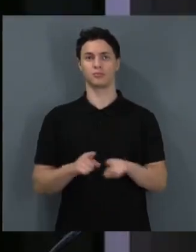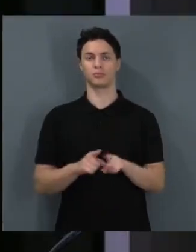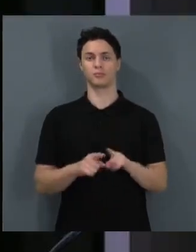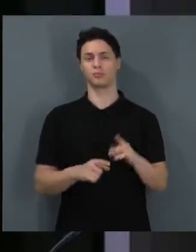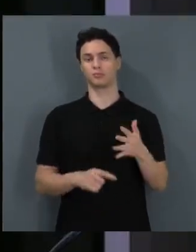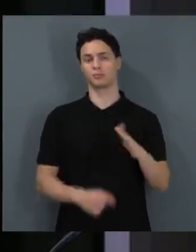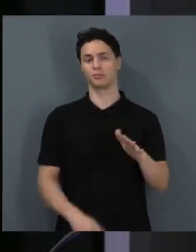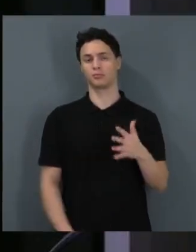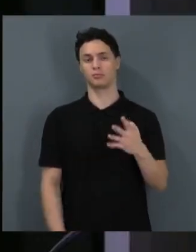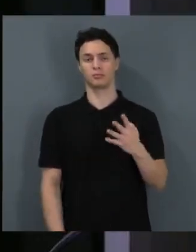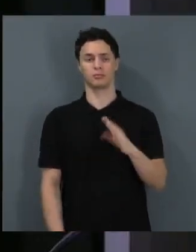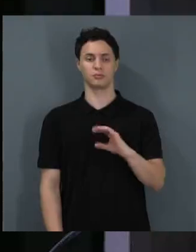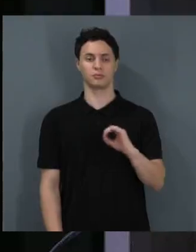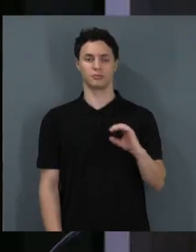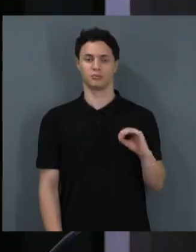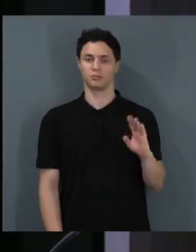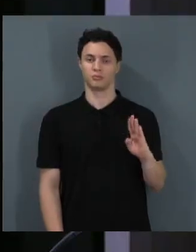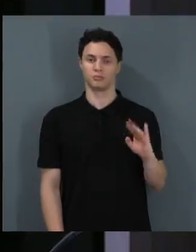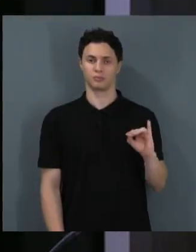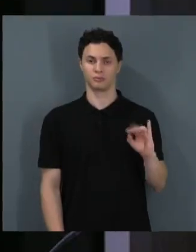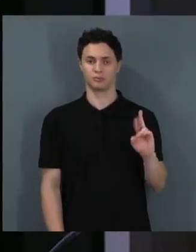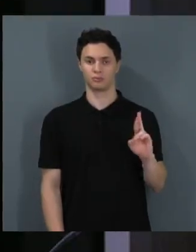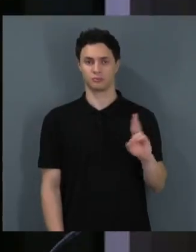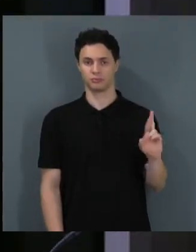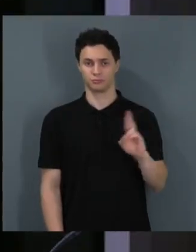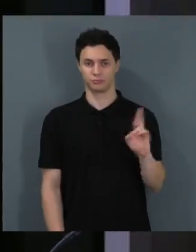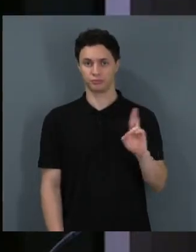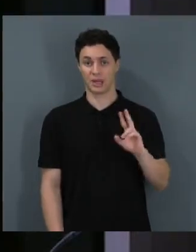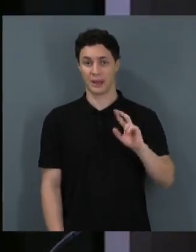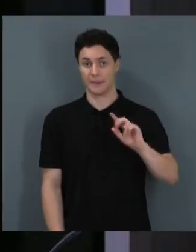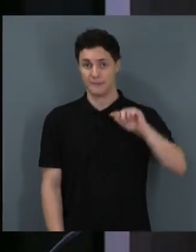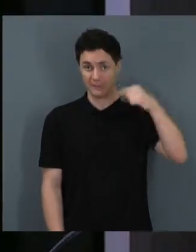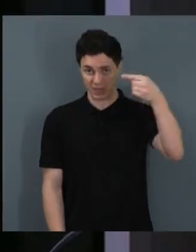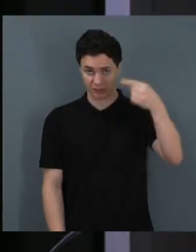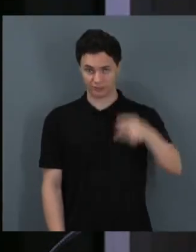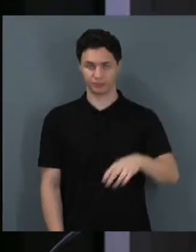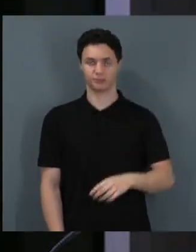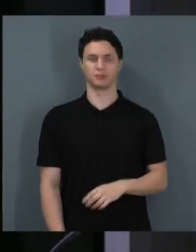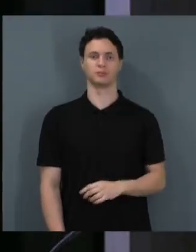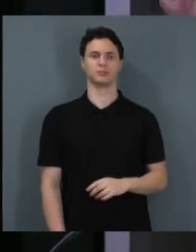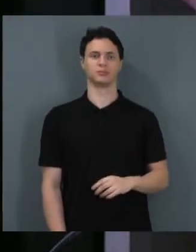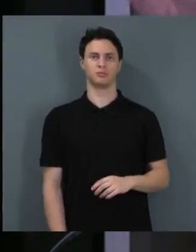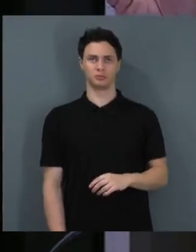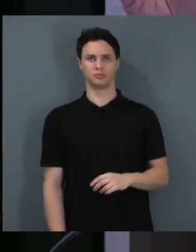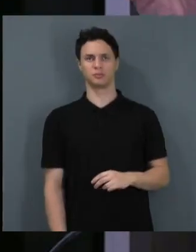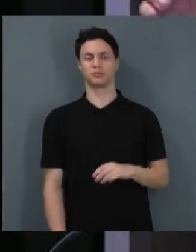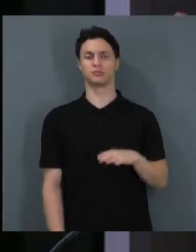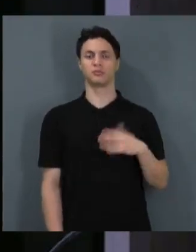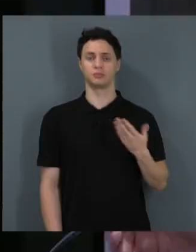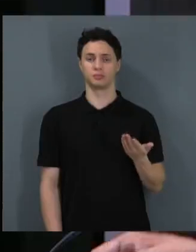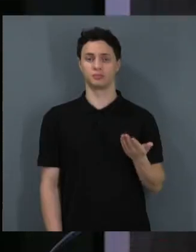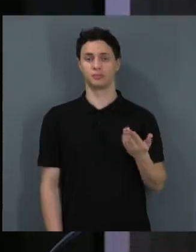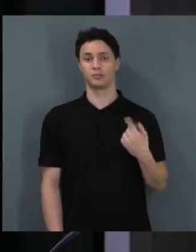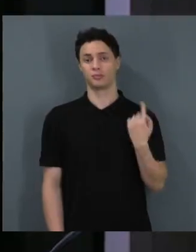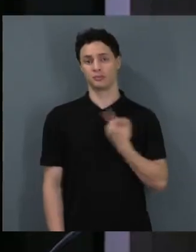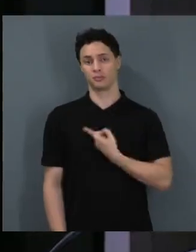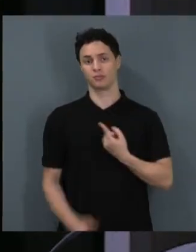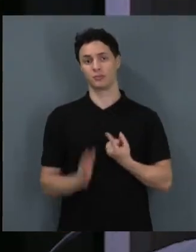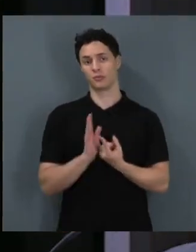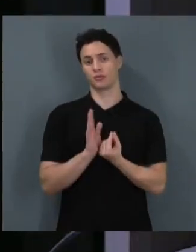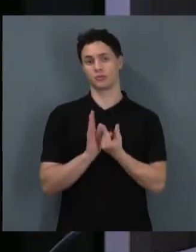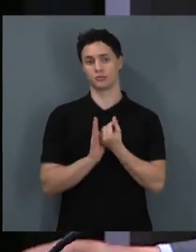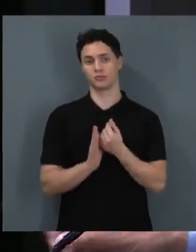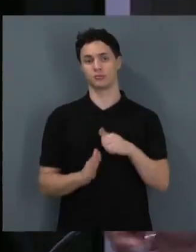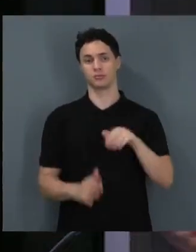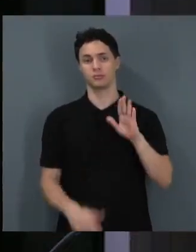como 400 bilhões de reais a mais. Então, nós já temos dentro do nosso orçamento pouco mais